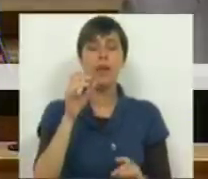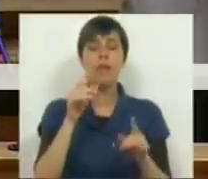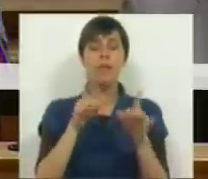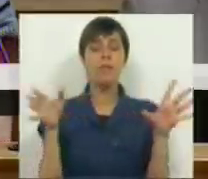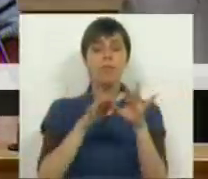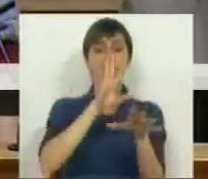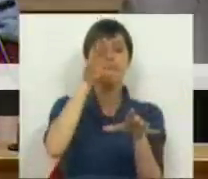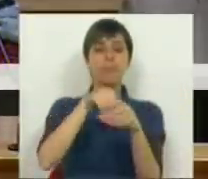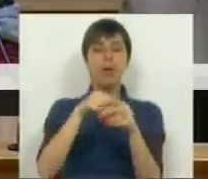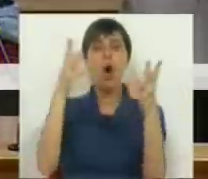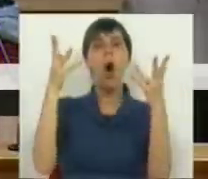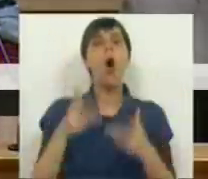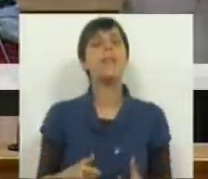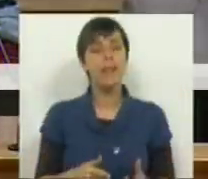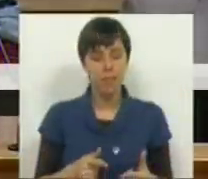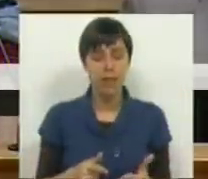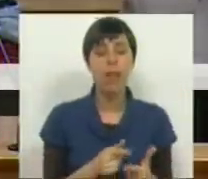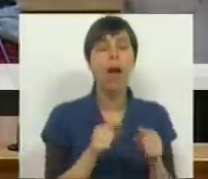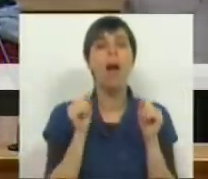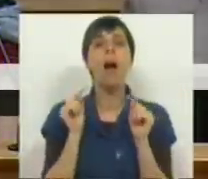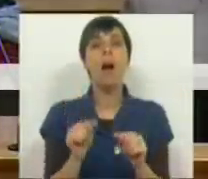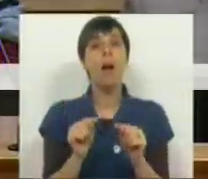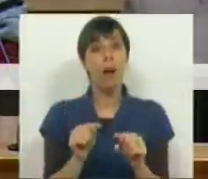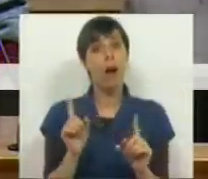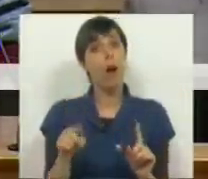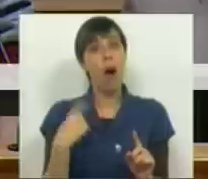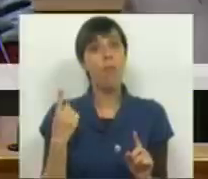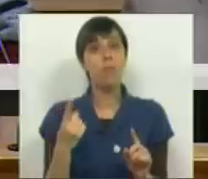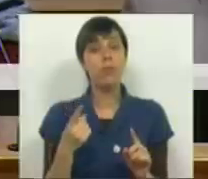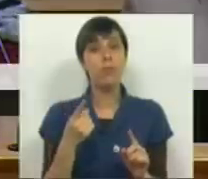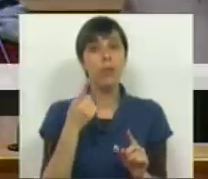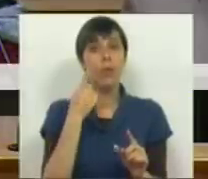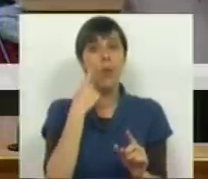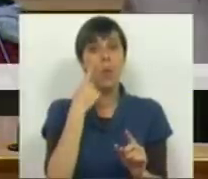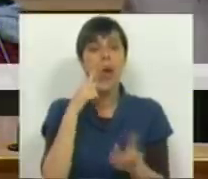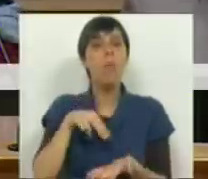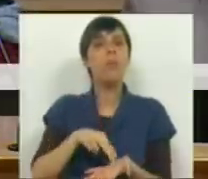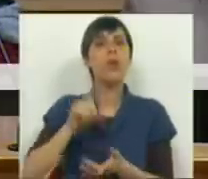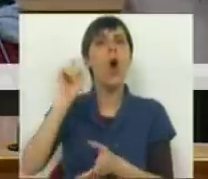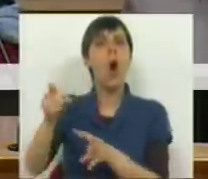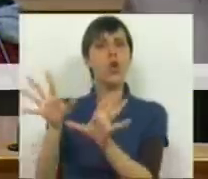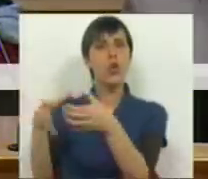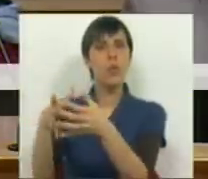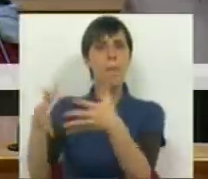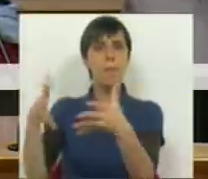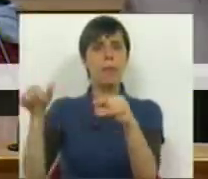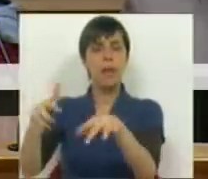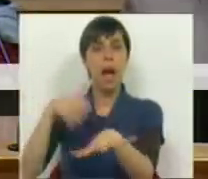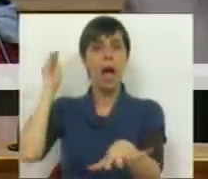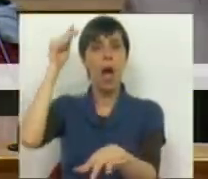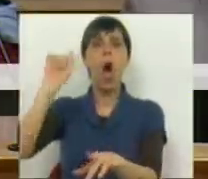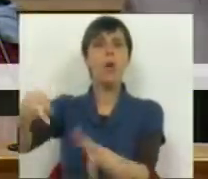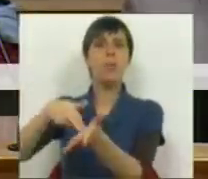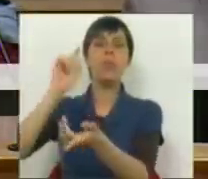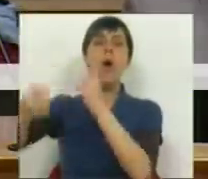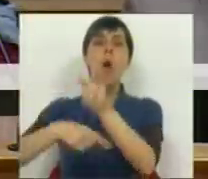de enquadramento orçamental, e eu creio que este era o momento de conhecer a posição da maior bancada parlamentar na Assembleia da